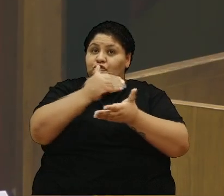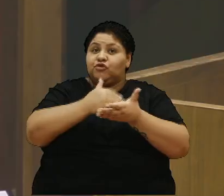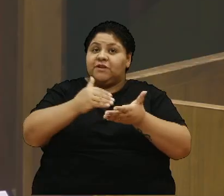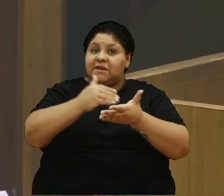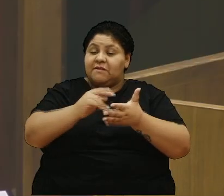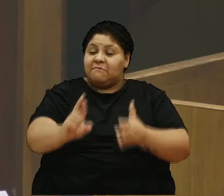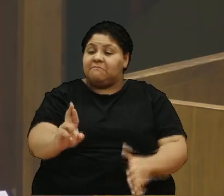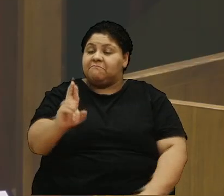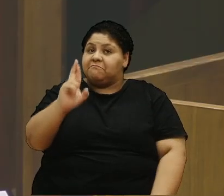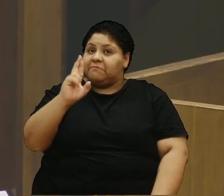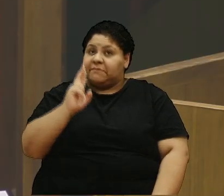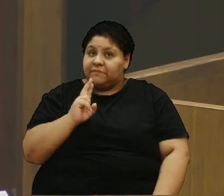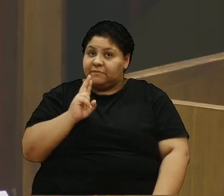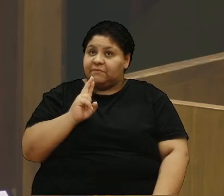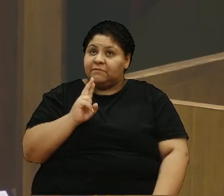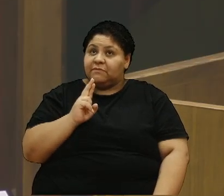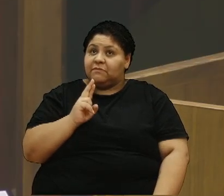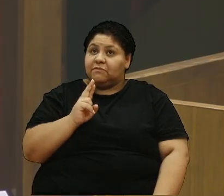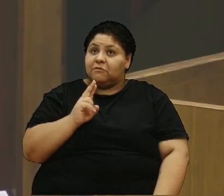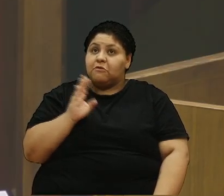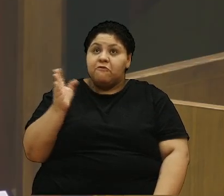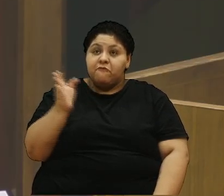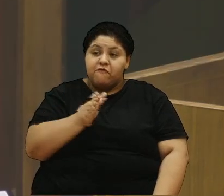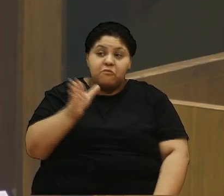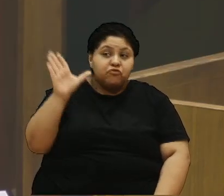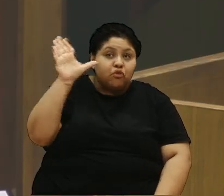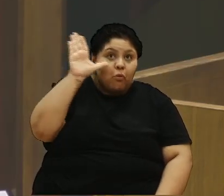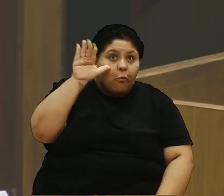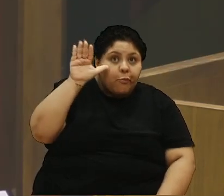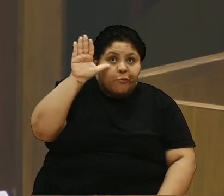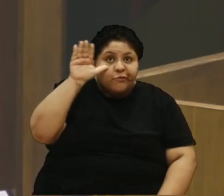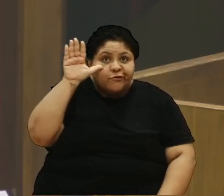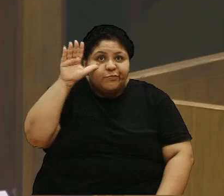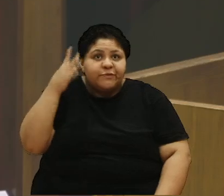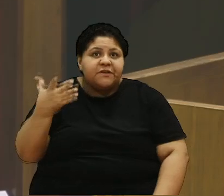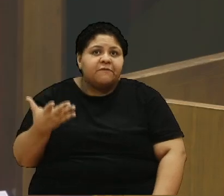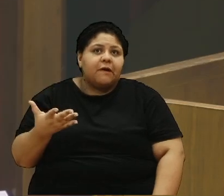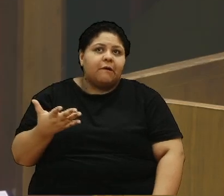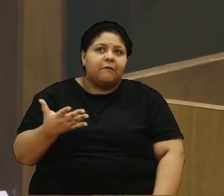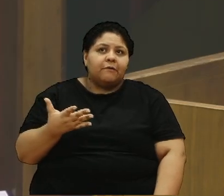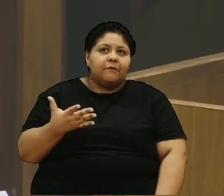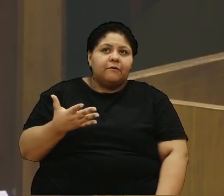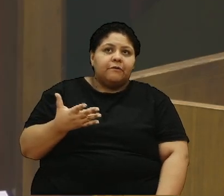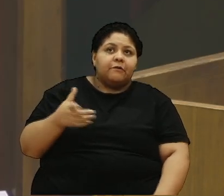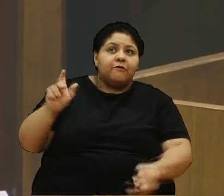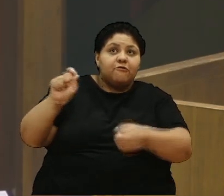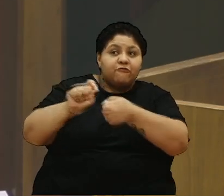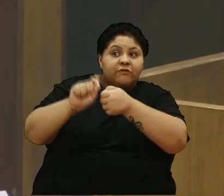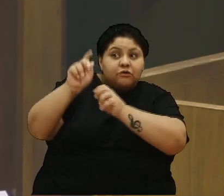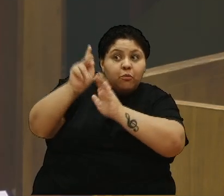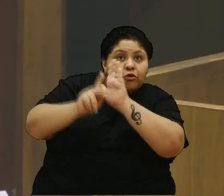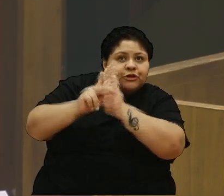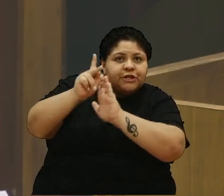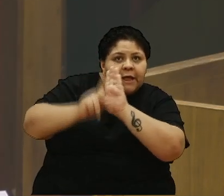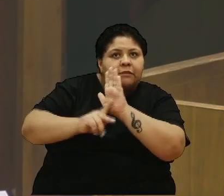seguinte: vamos verificar, vereador. Vamos verificar, vereador. Vamos fazer um projeto,